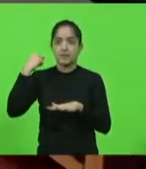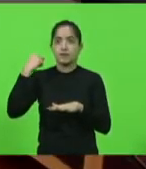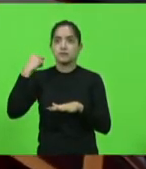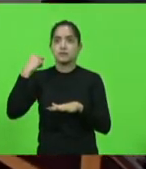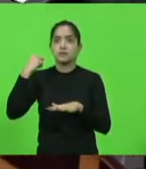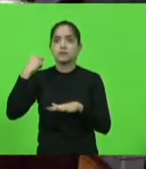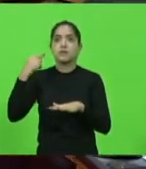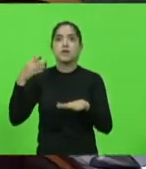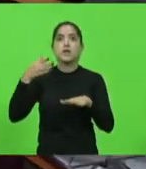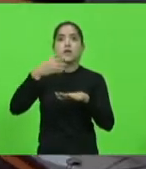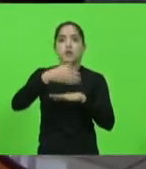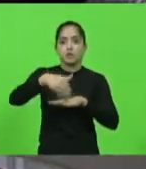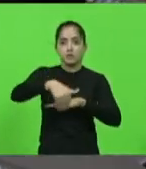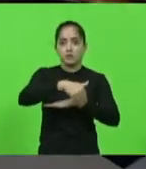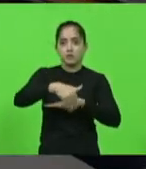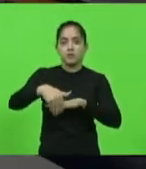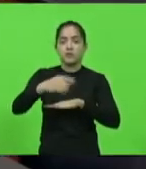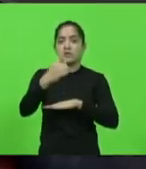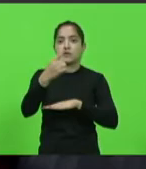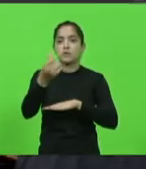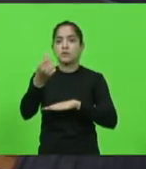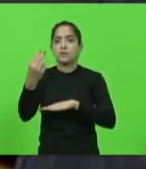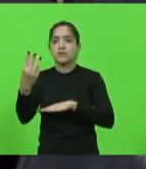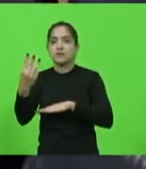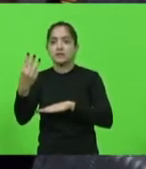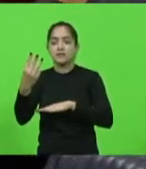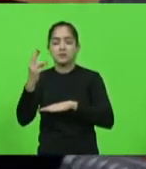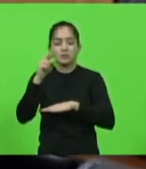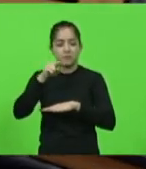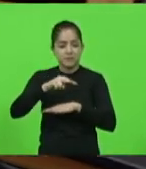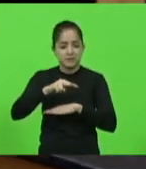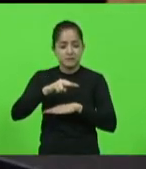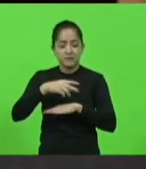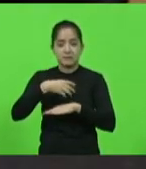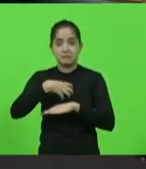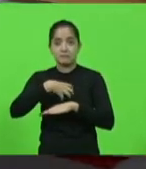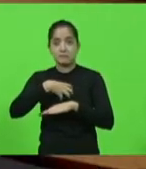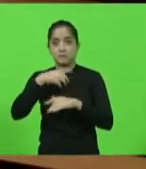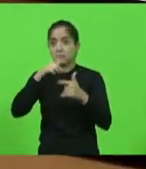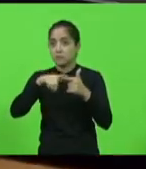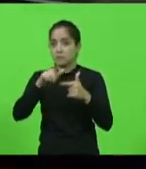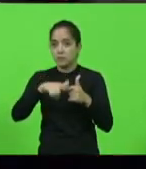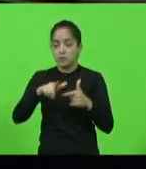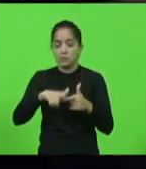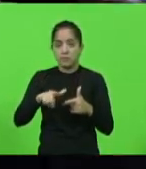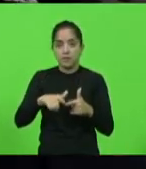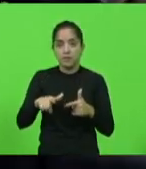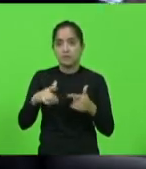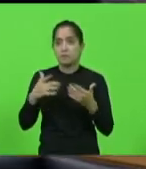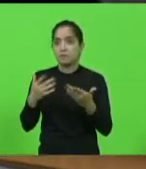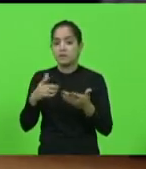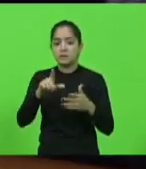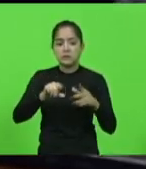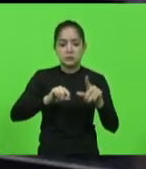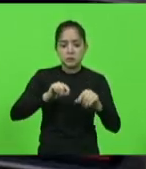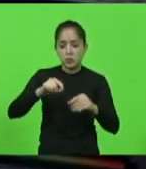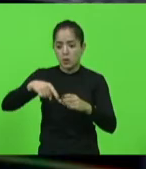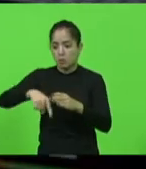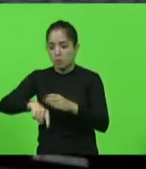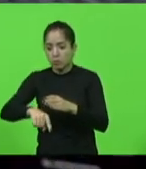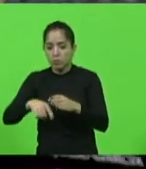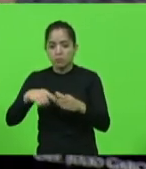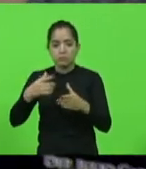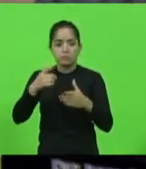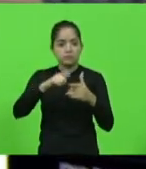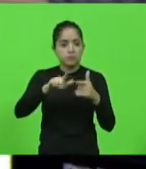trecho da 163. Aquilo é deprimente, né? Aquele trecho de São Miguel até Dionísio, tu tem que escolher o buraco para,